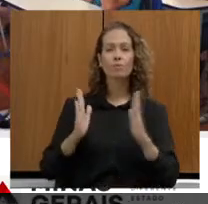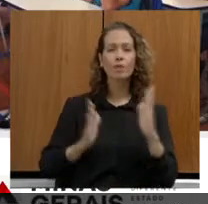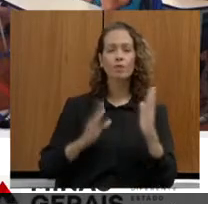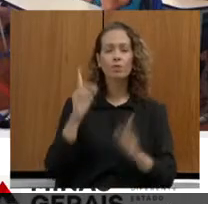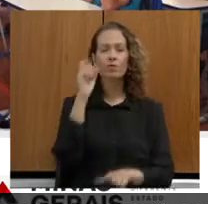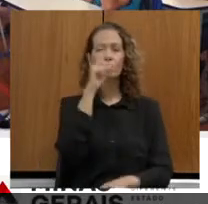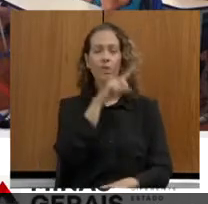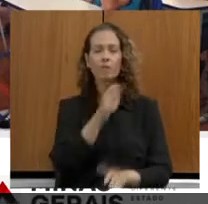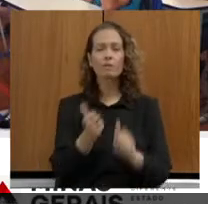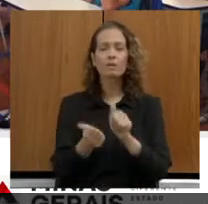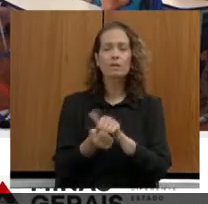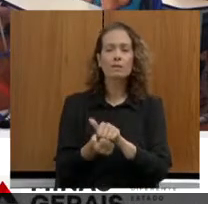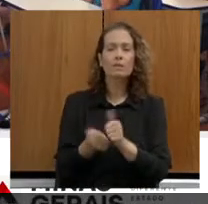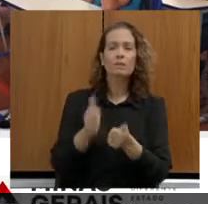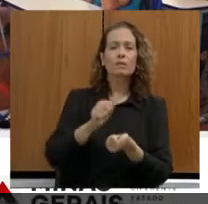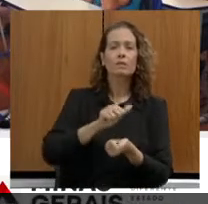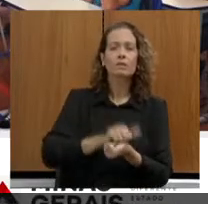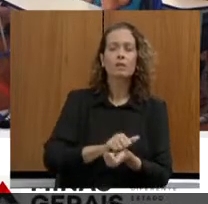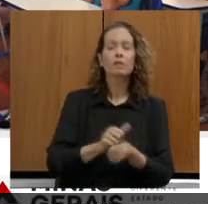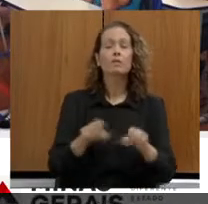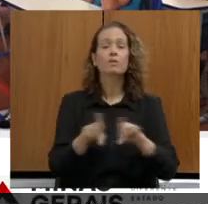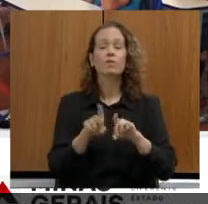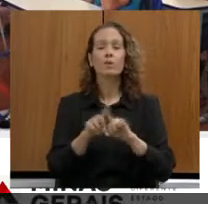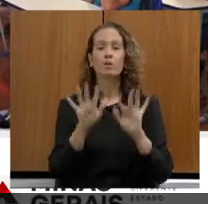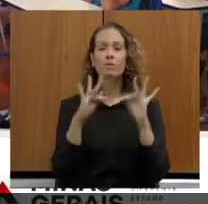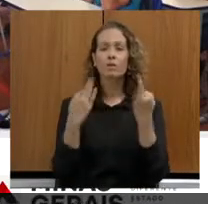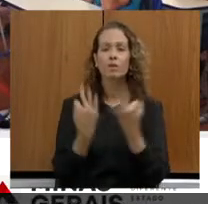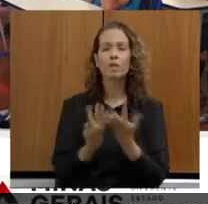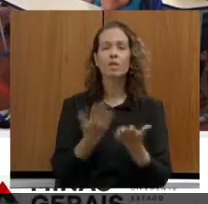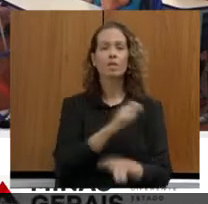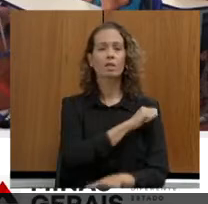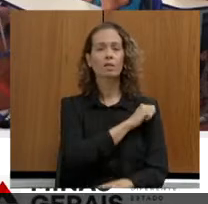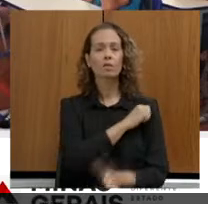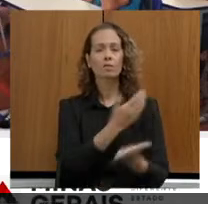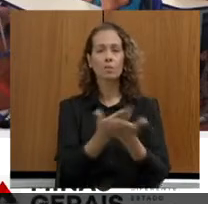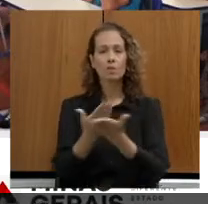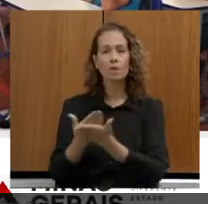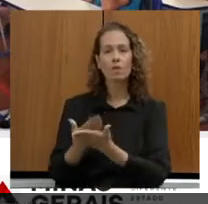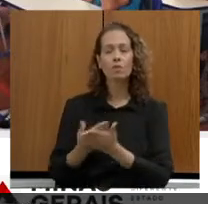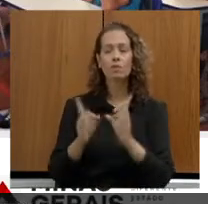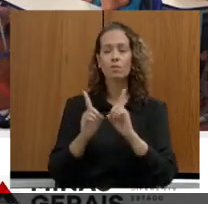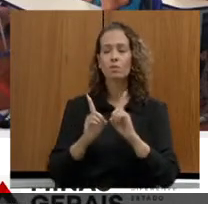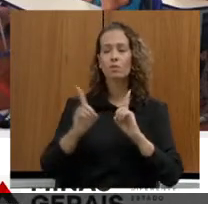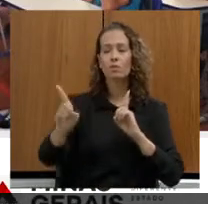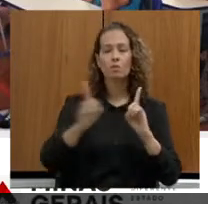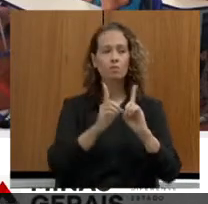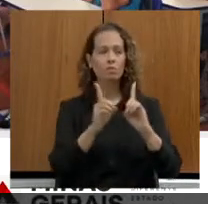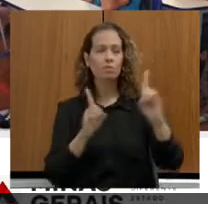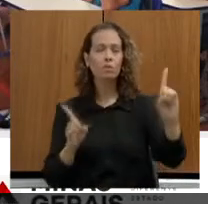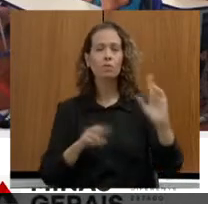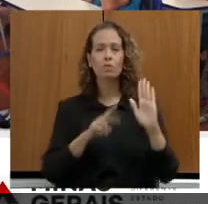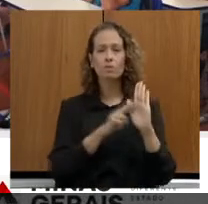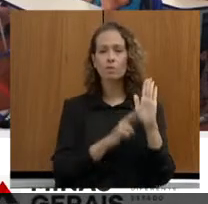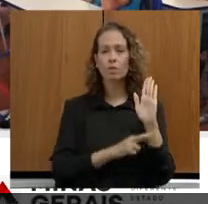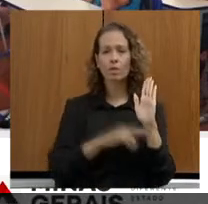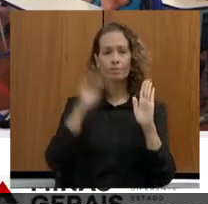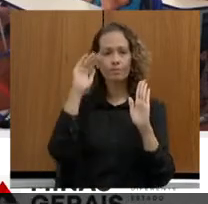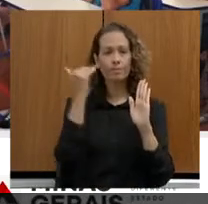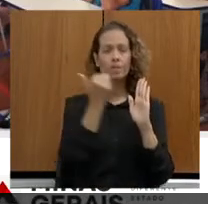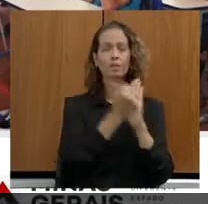de adesão facultativa as famílias aos estudantes né garantindo o distanciamento com todo o